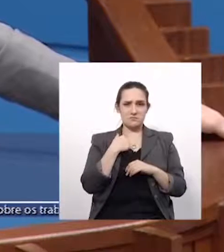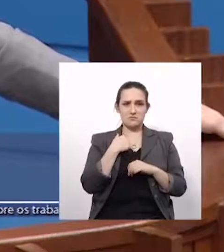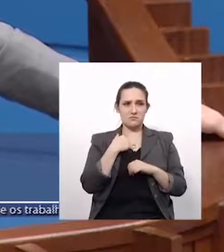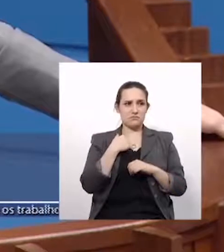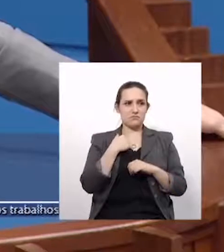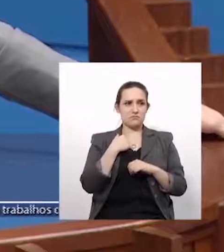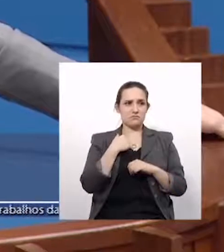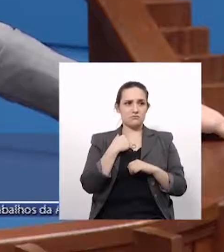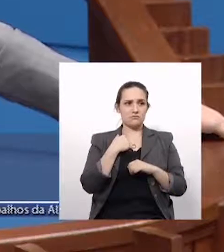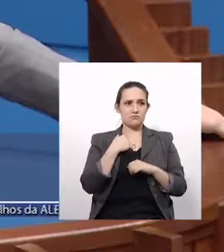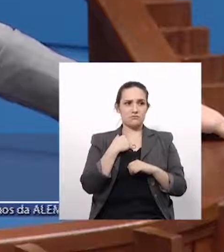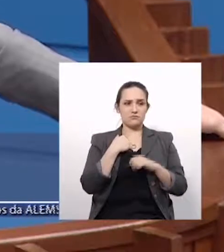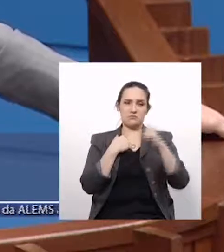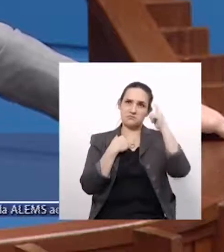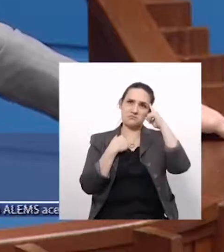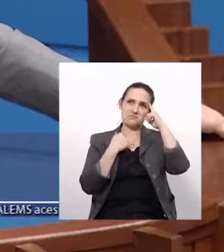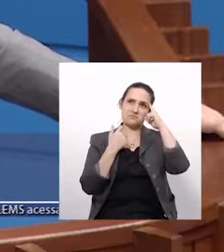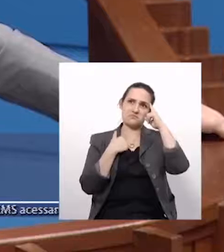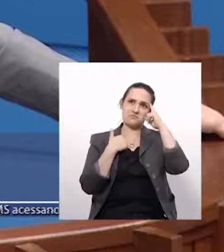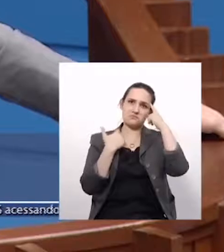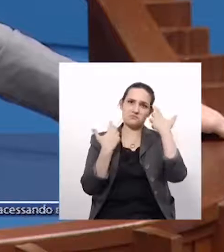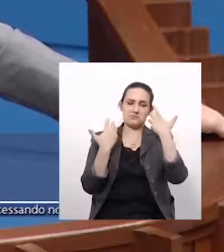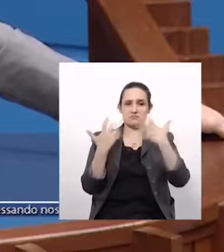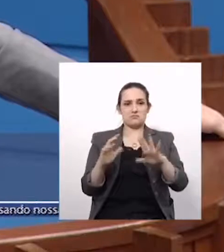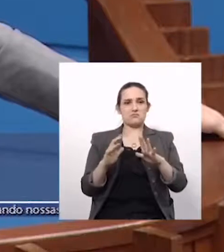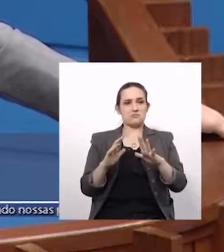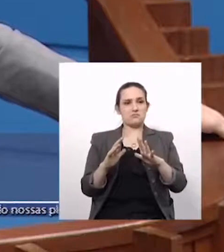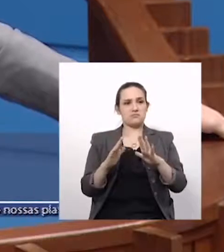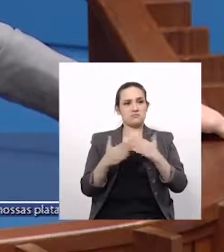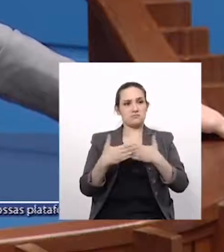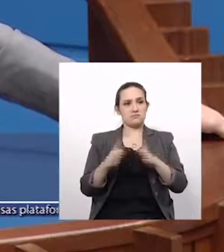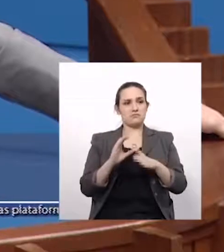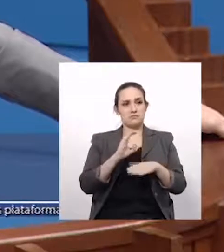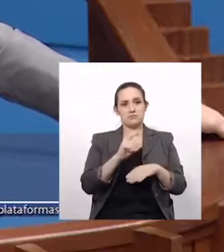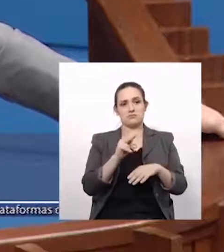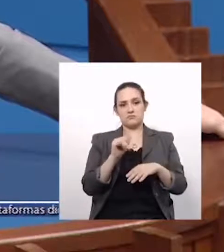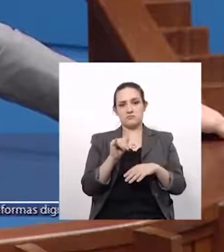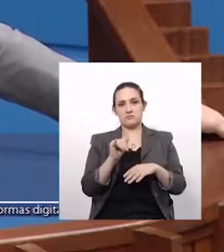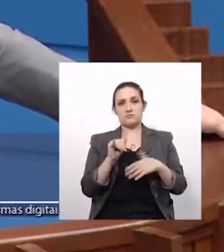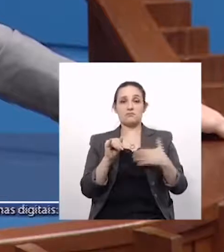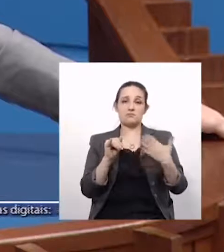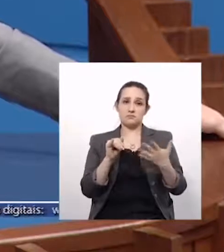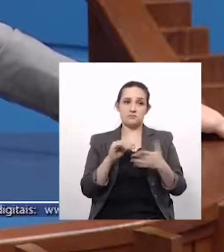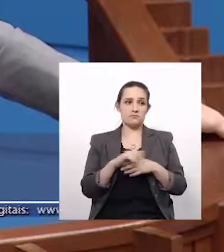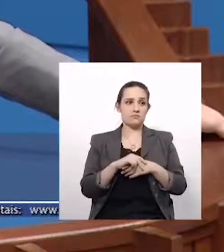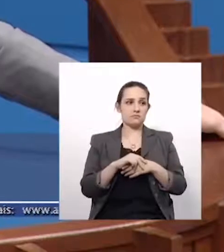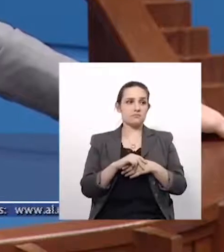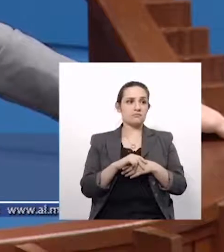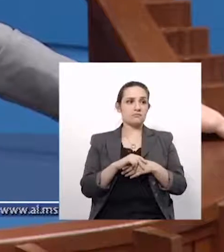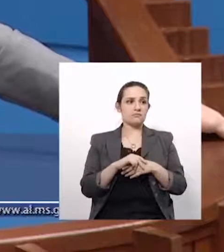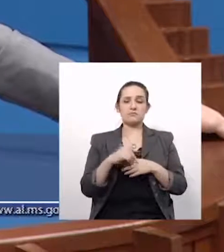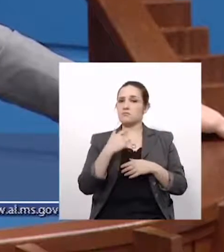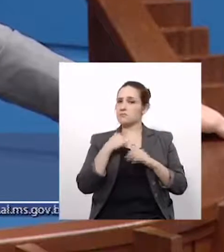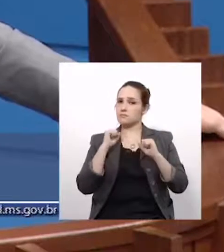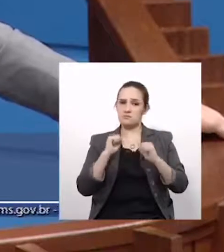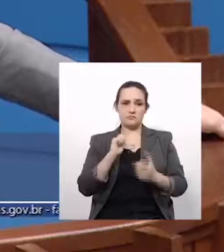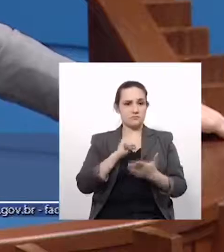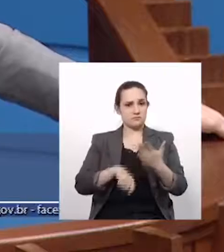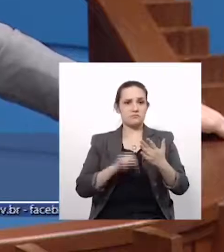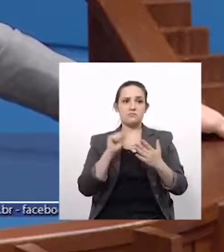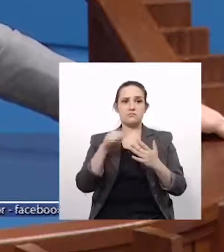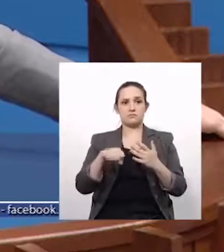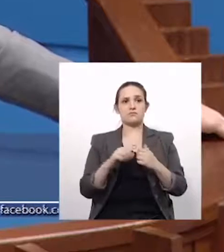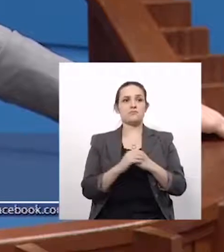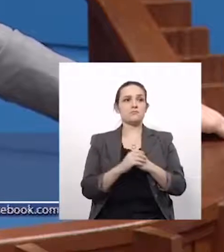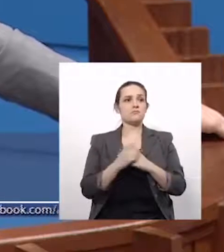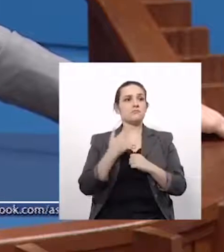eu afastei a possibilidade de ser signatário de uma formação de uma CPI contra a Energisa, sem problema nenhum. Acho que